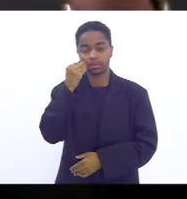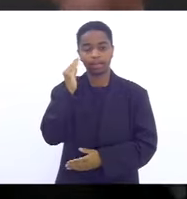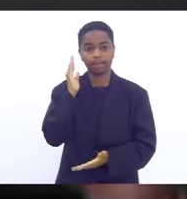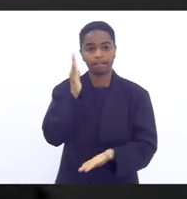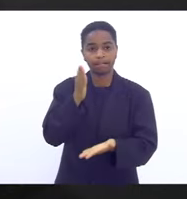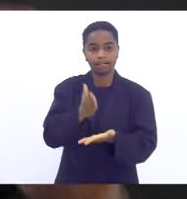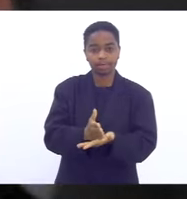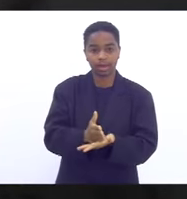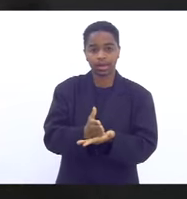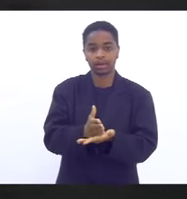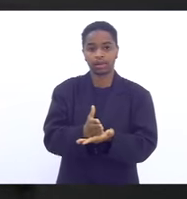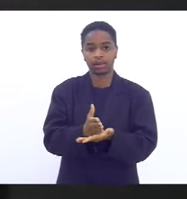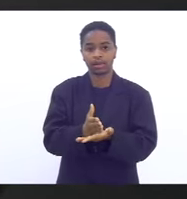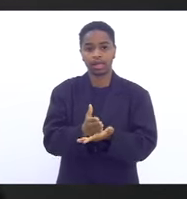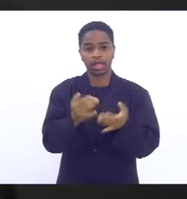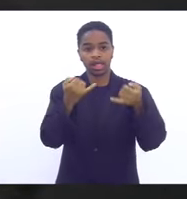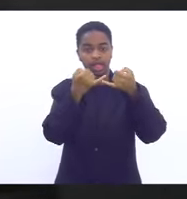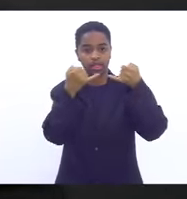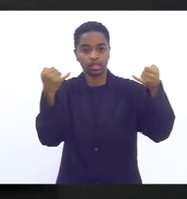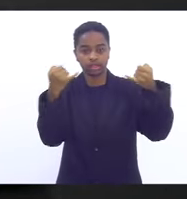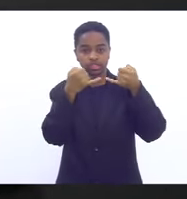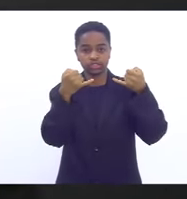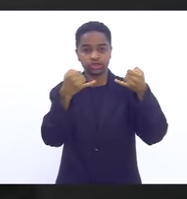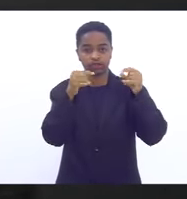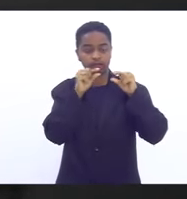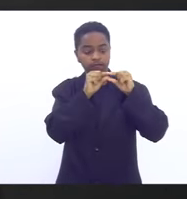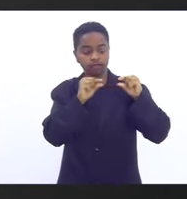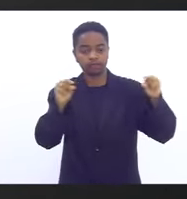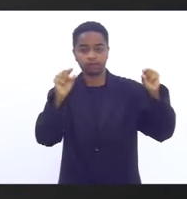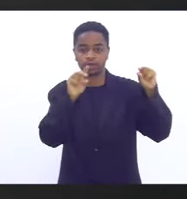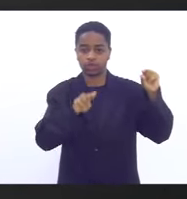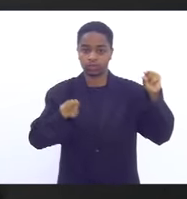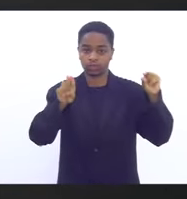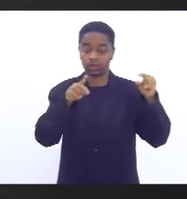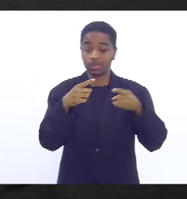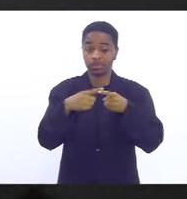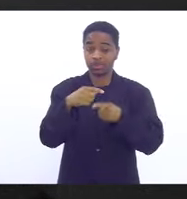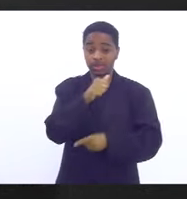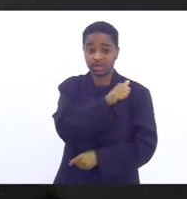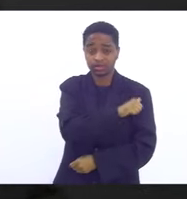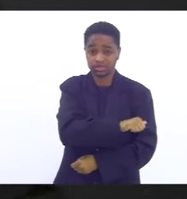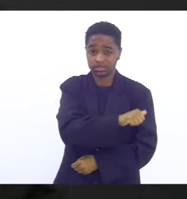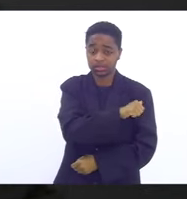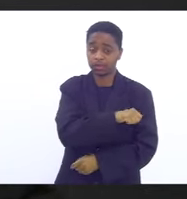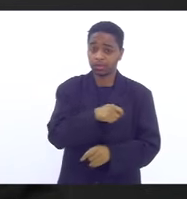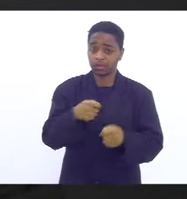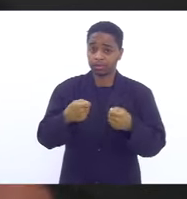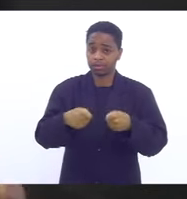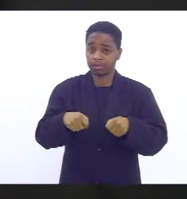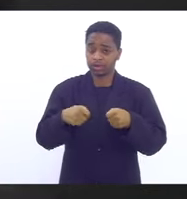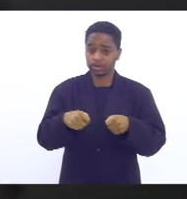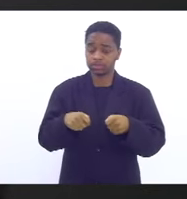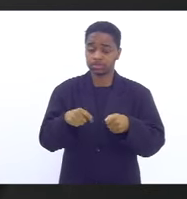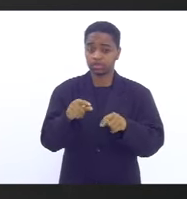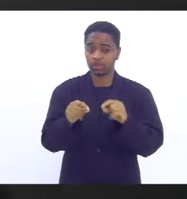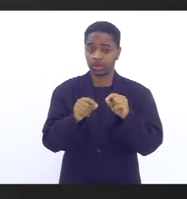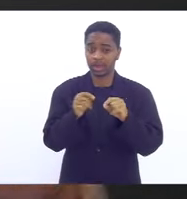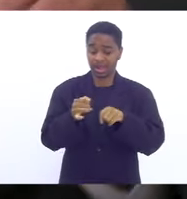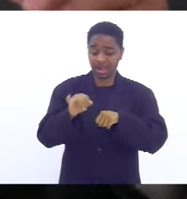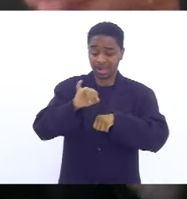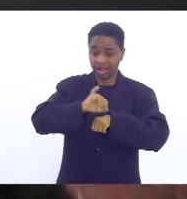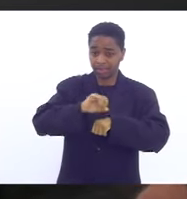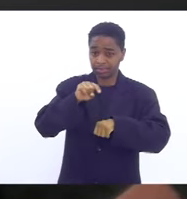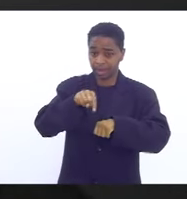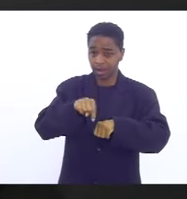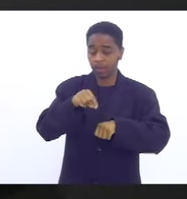via aérea de energia. O Rio de Janeiro, precisamente, na capital, na